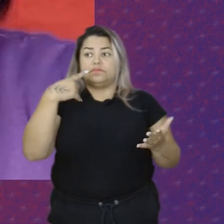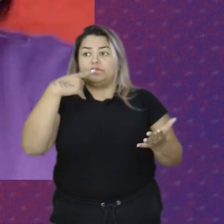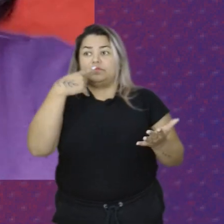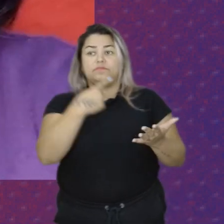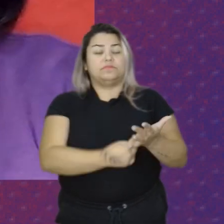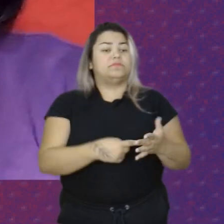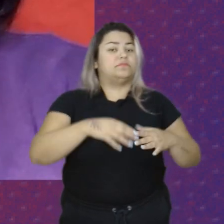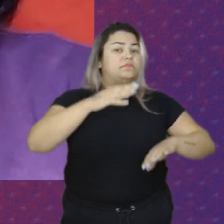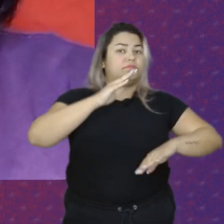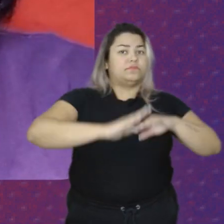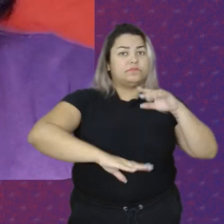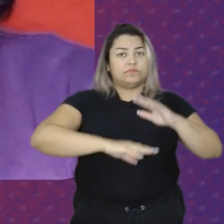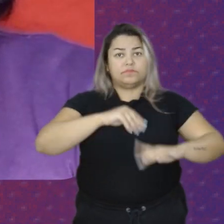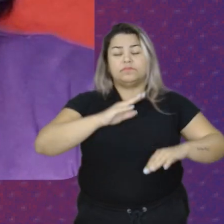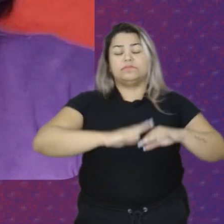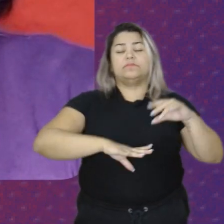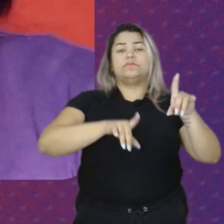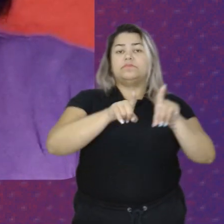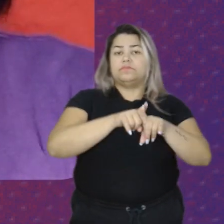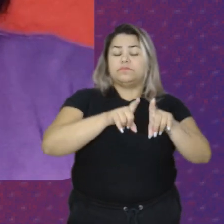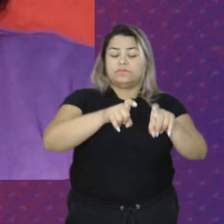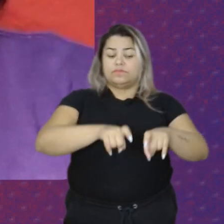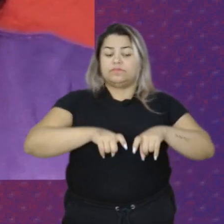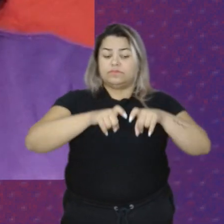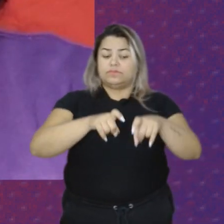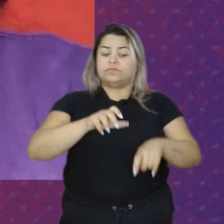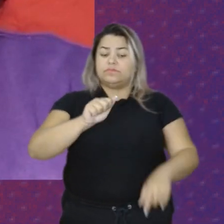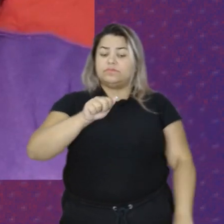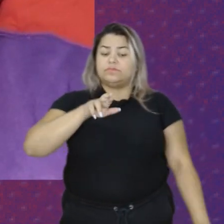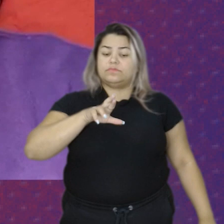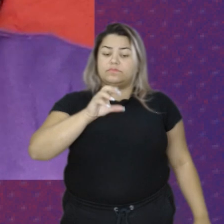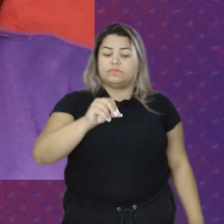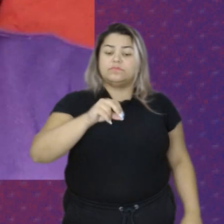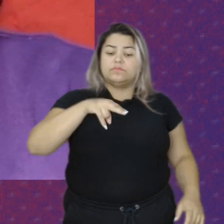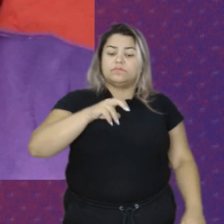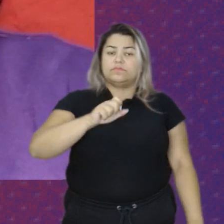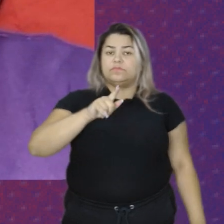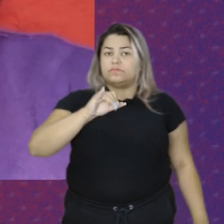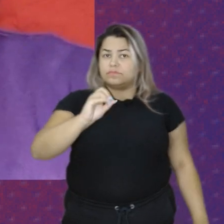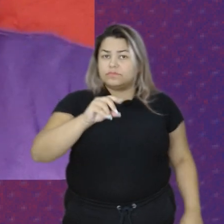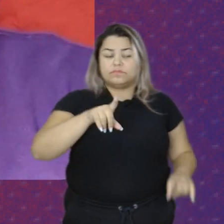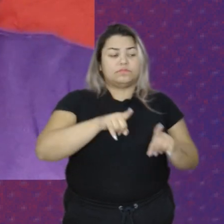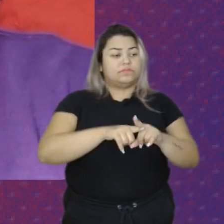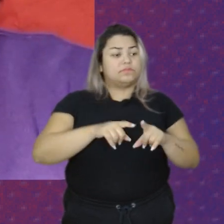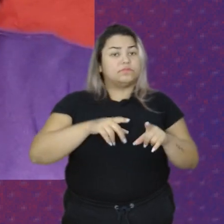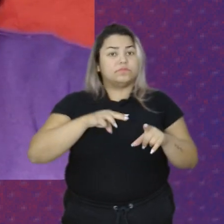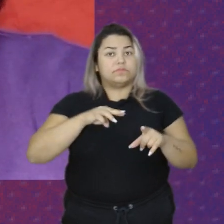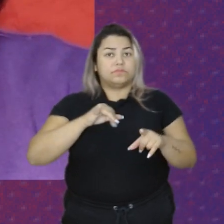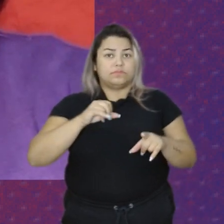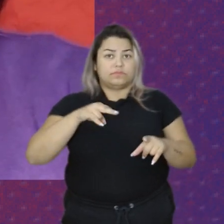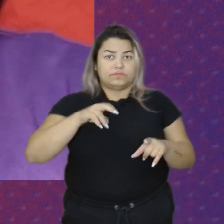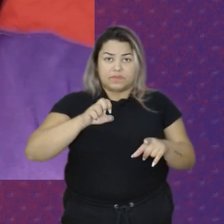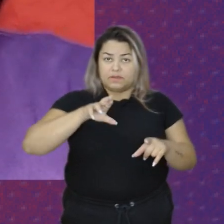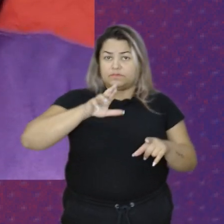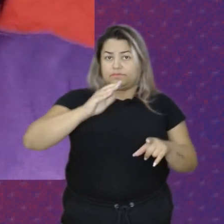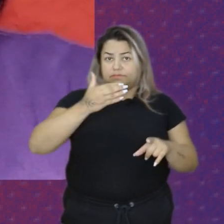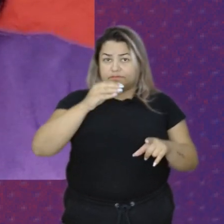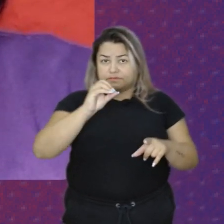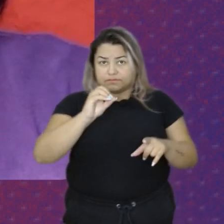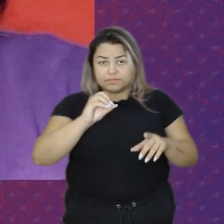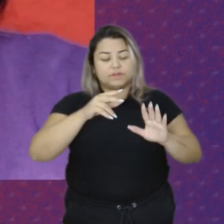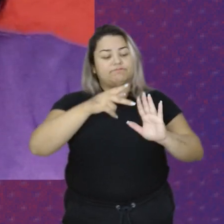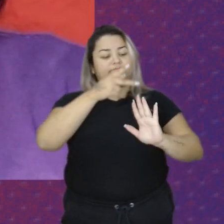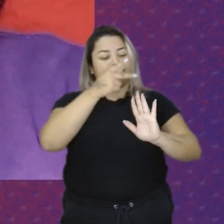com as ações autoritárias do agronegócio, com as ações autoritárias da mineração e dos grandes projetos, que não